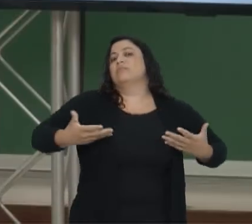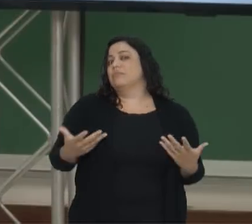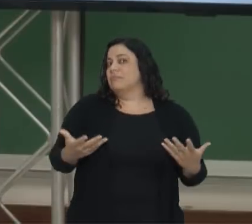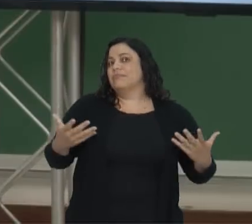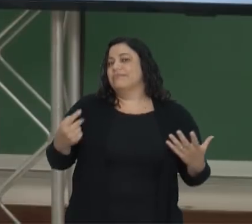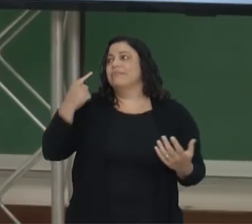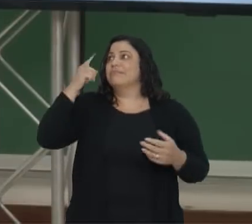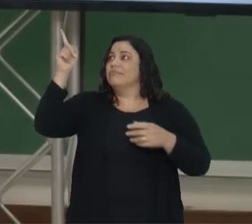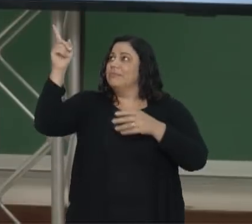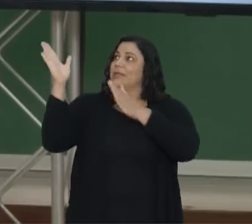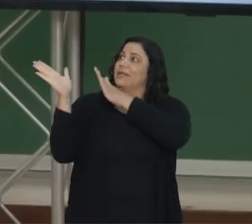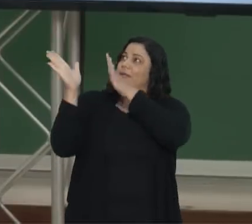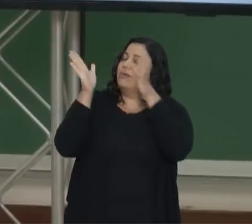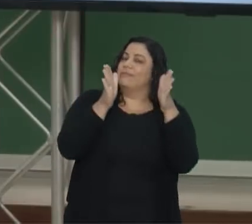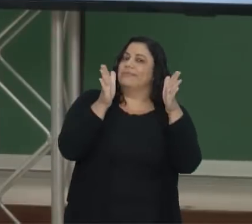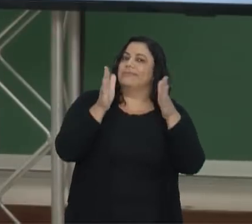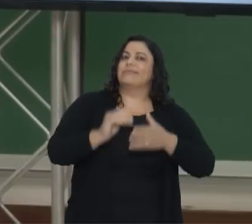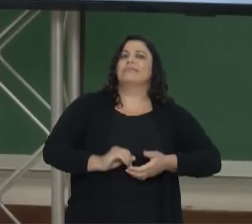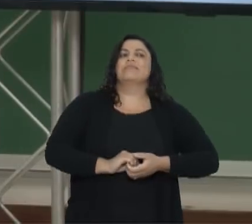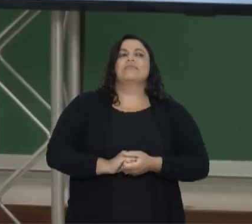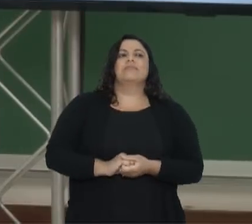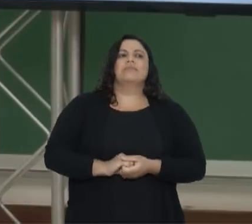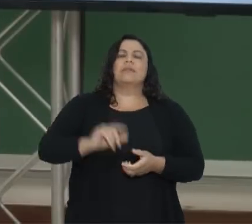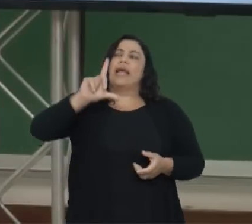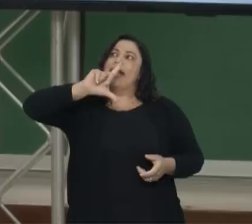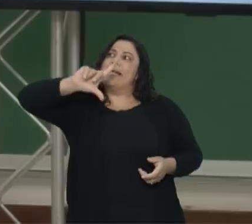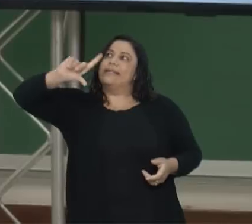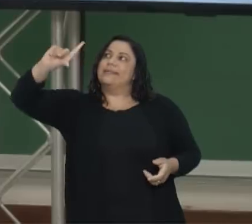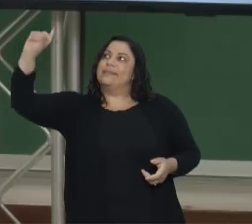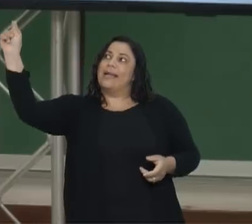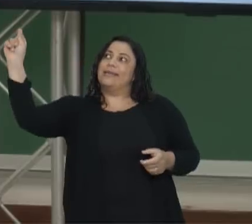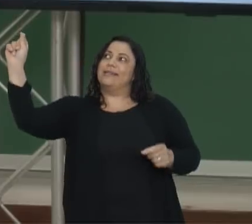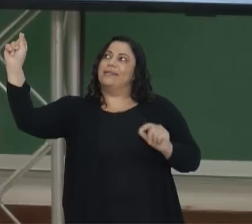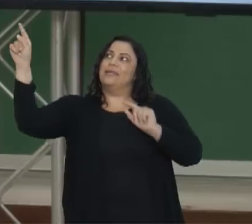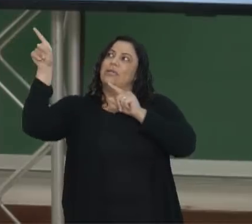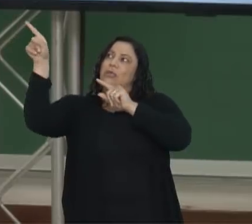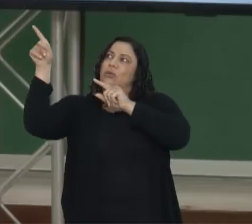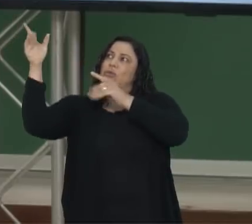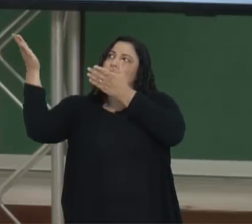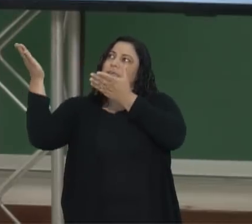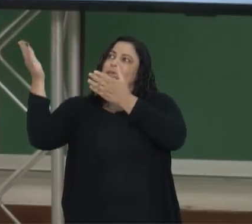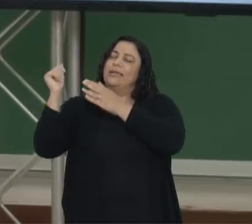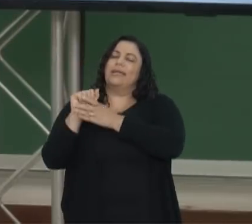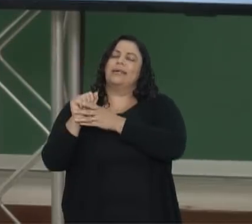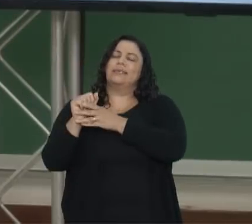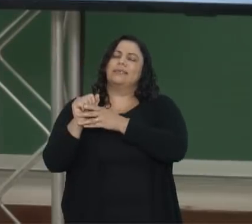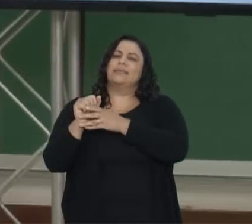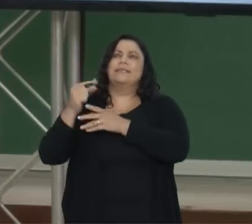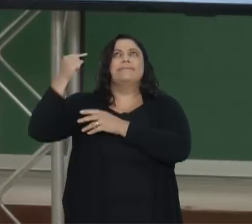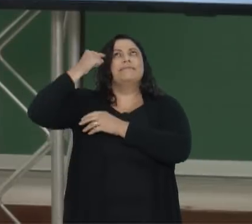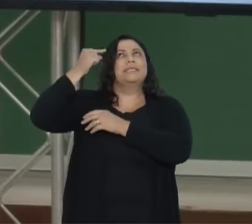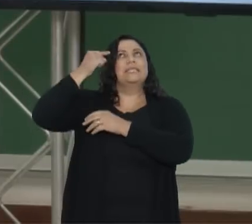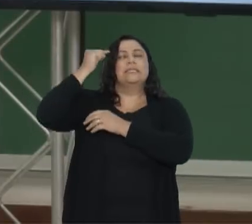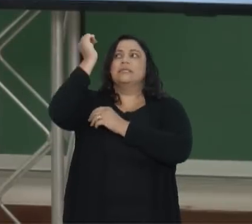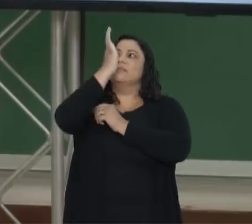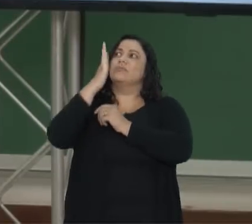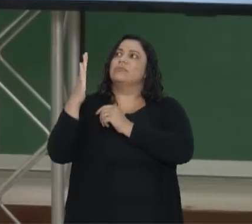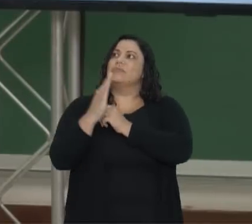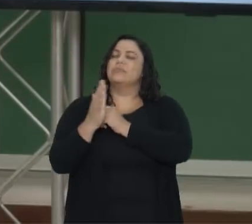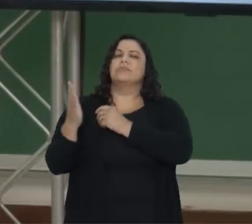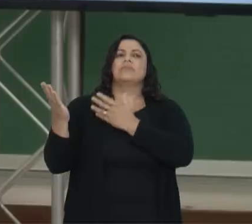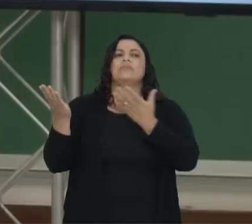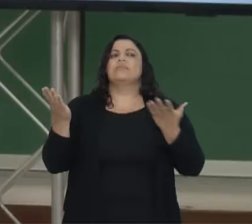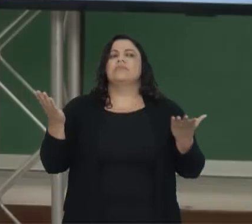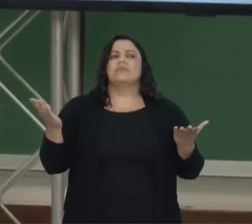aqui as regiões de onde eles saíram, né, e para que direções eles vieram, pensando no Brasil, né? Então,